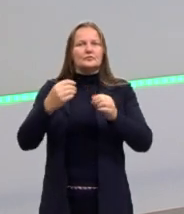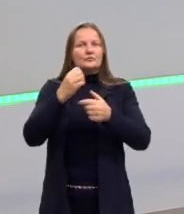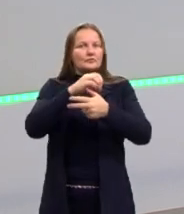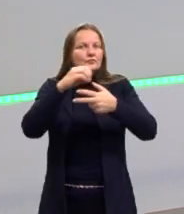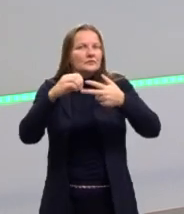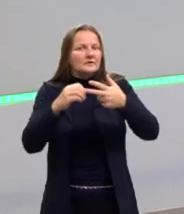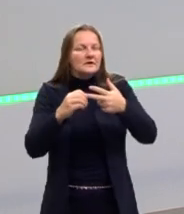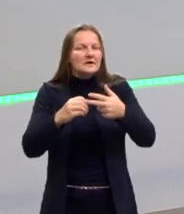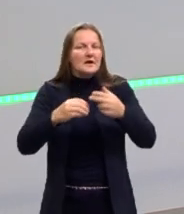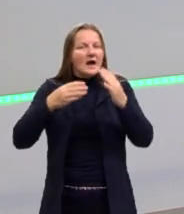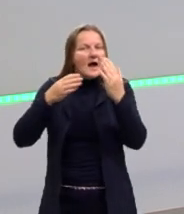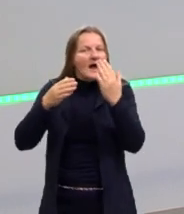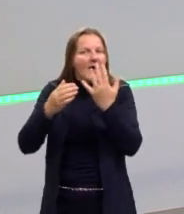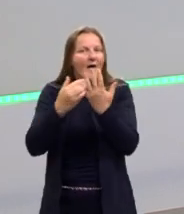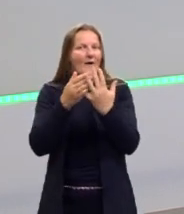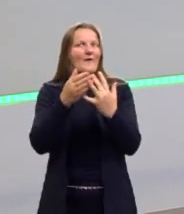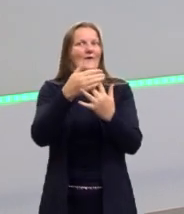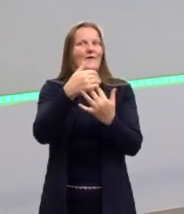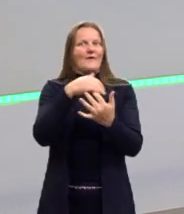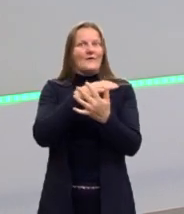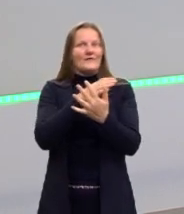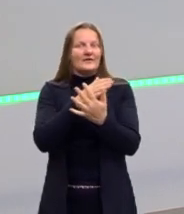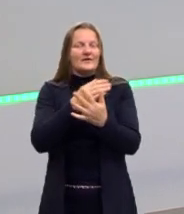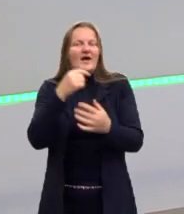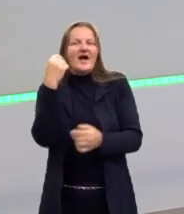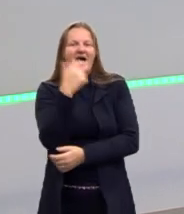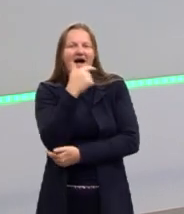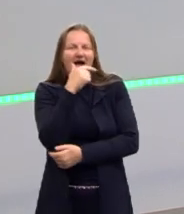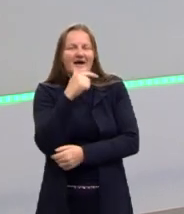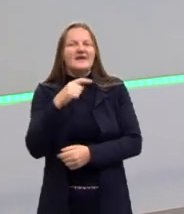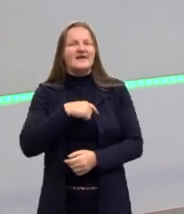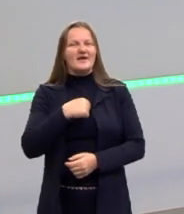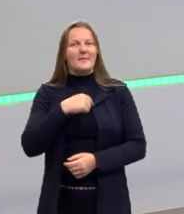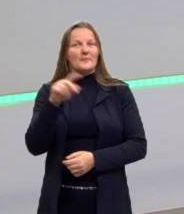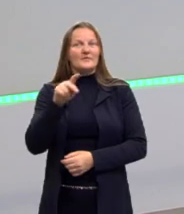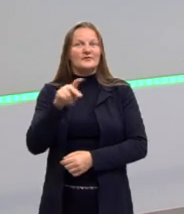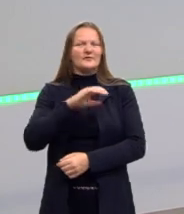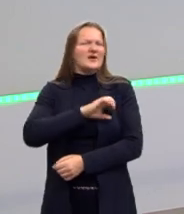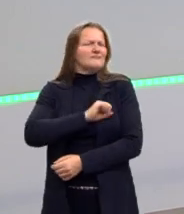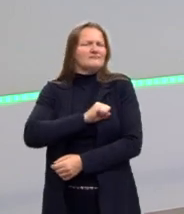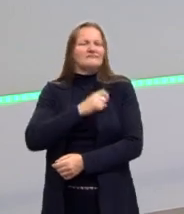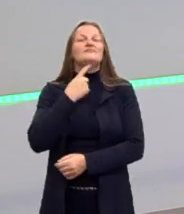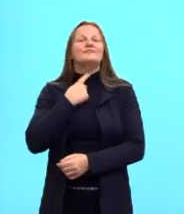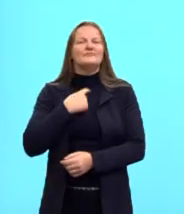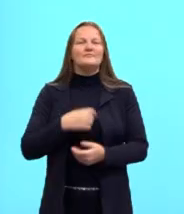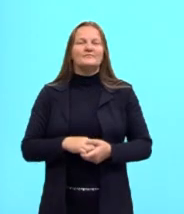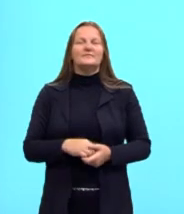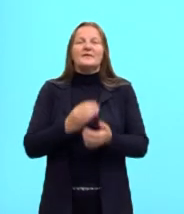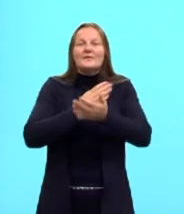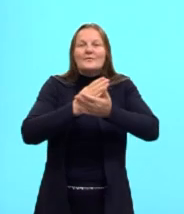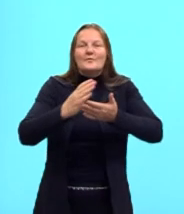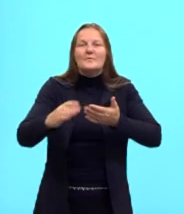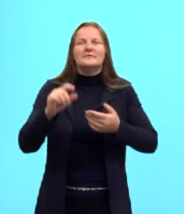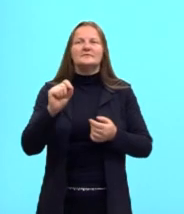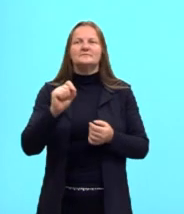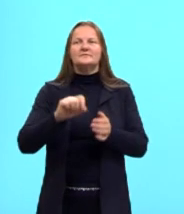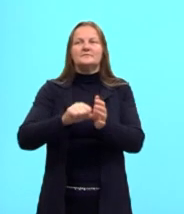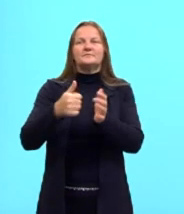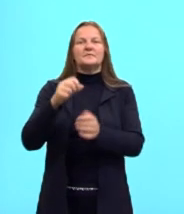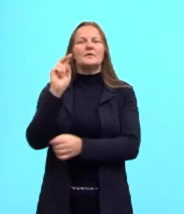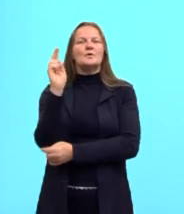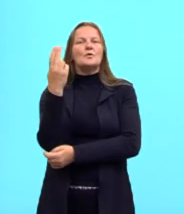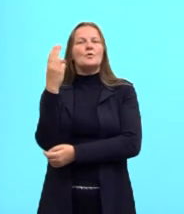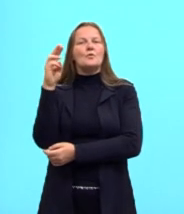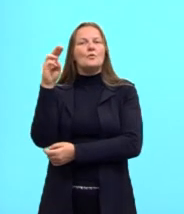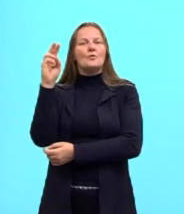o Enem através desse gênero que é um gênero que eu sou apaixonada e para começar eu trato então para